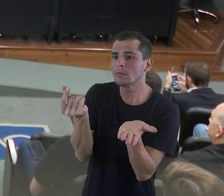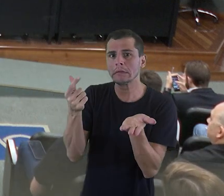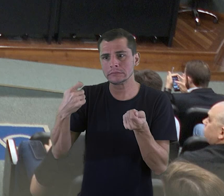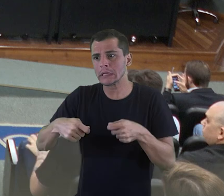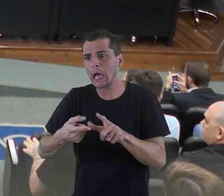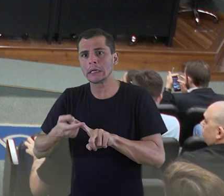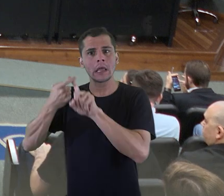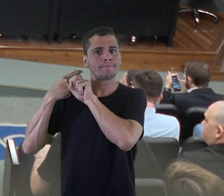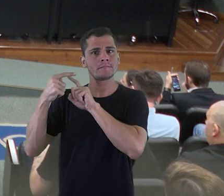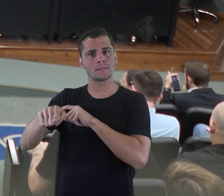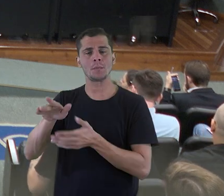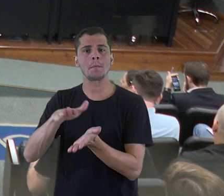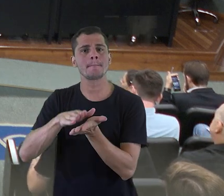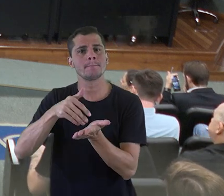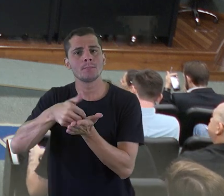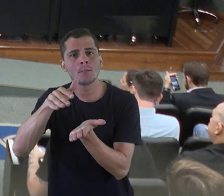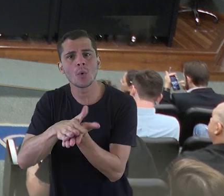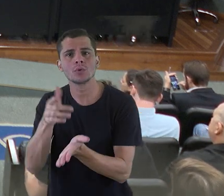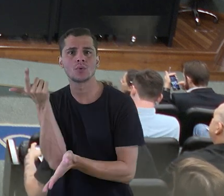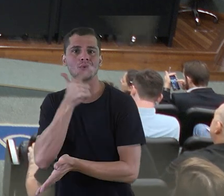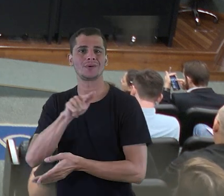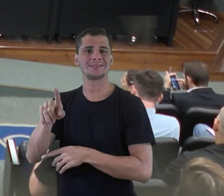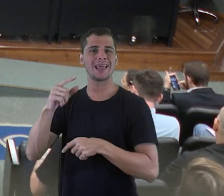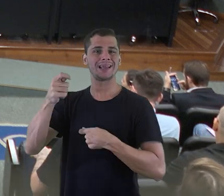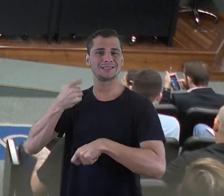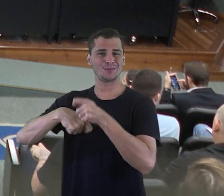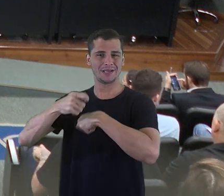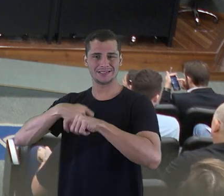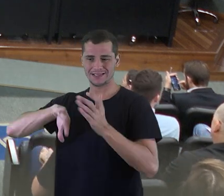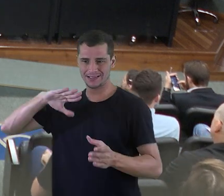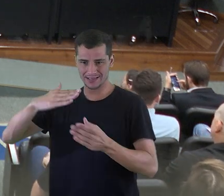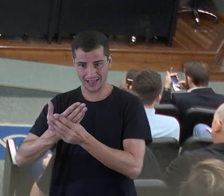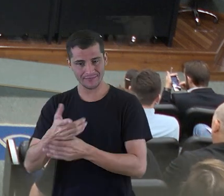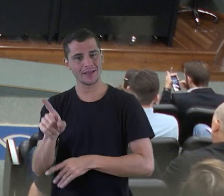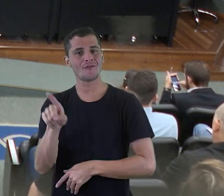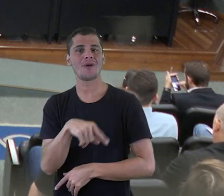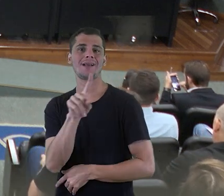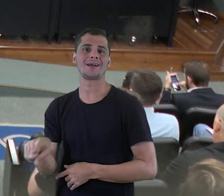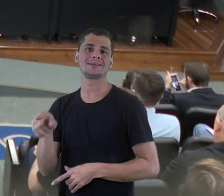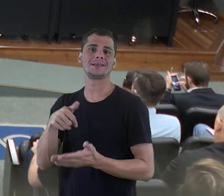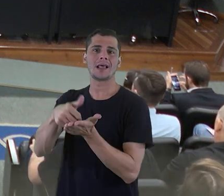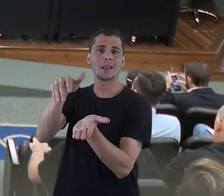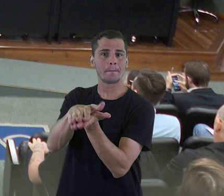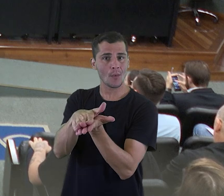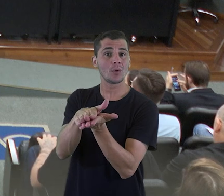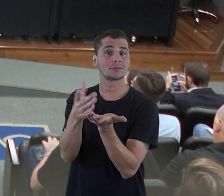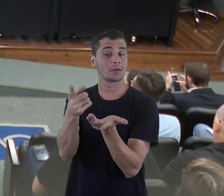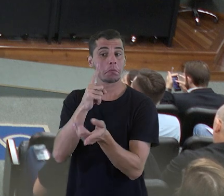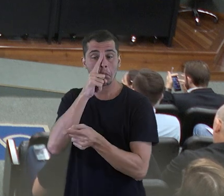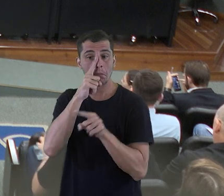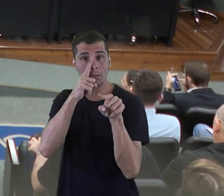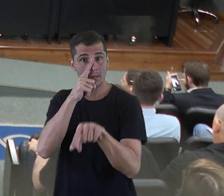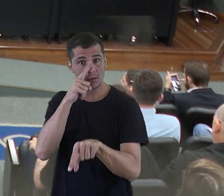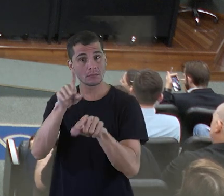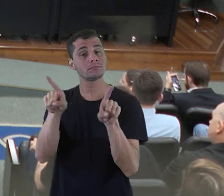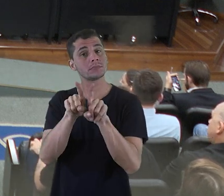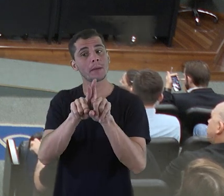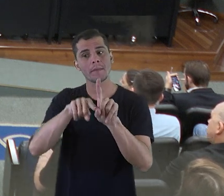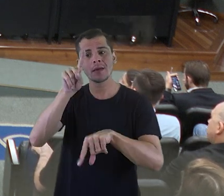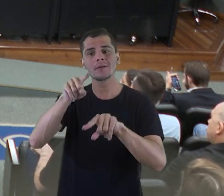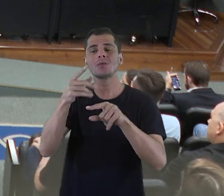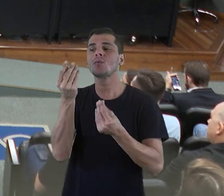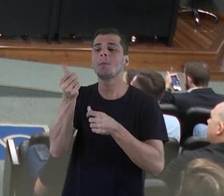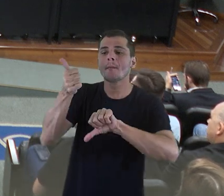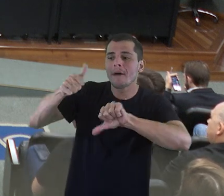risco e da avaliação do risco e da própria norma eu não posso ser punido porque pelo princípio da realidade